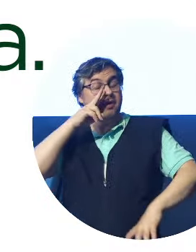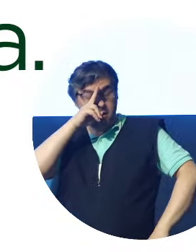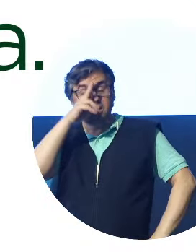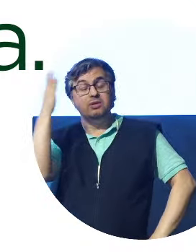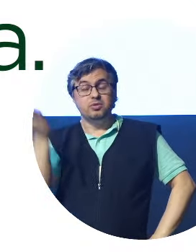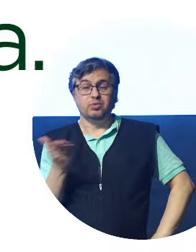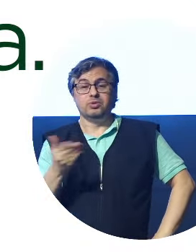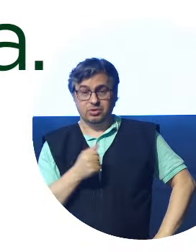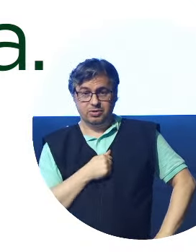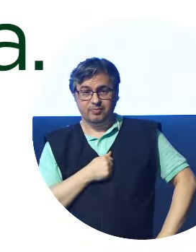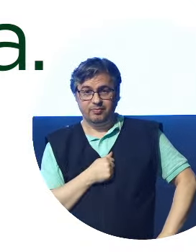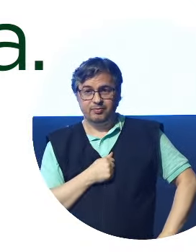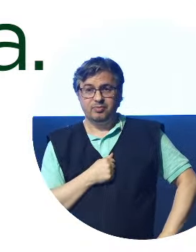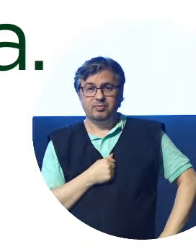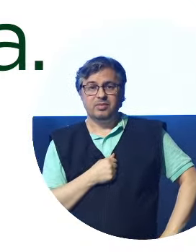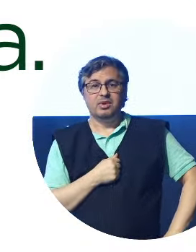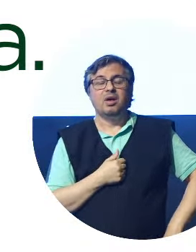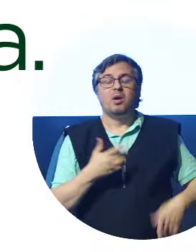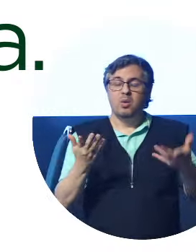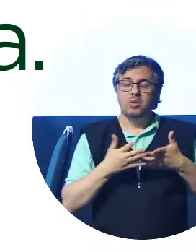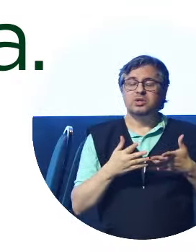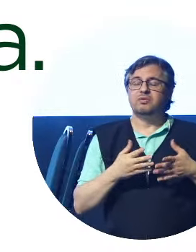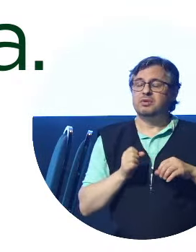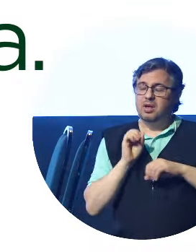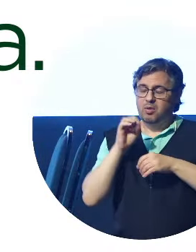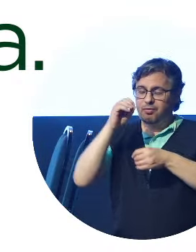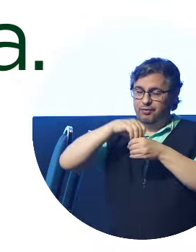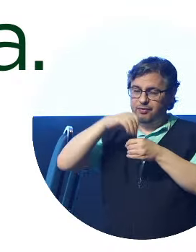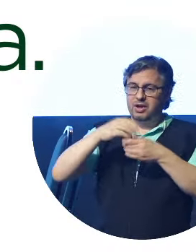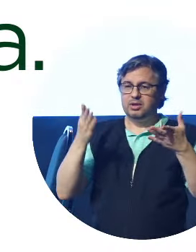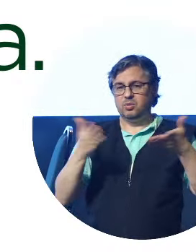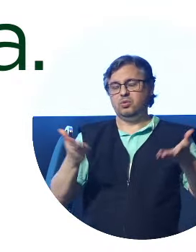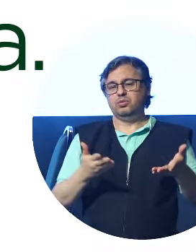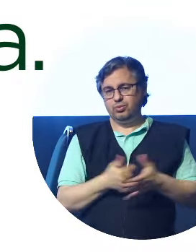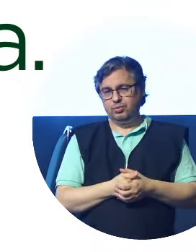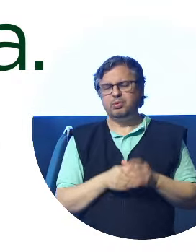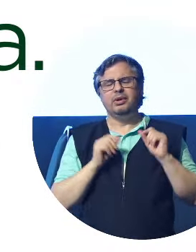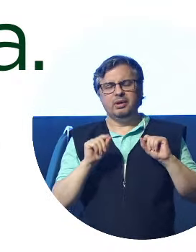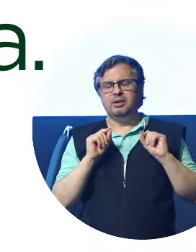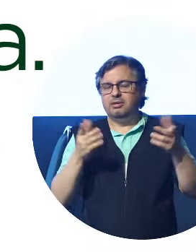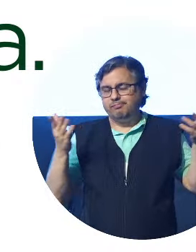Meus irmãos, a gente precisa levantar uma oferta nesta noite, amém? Para quê?